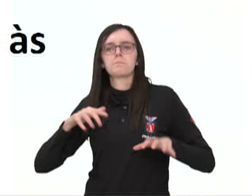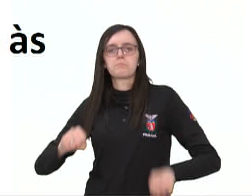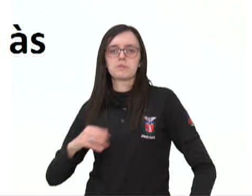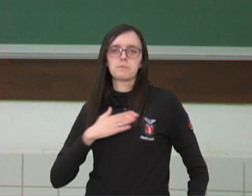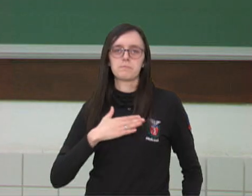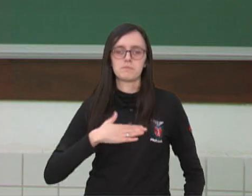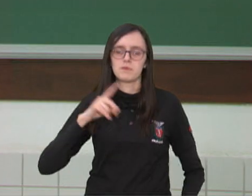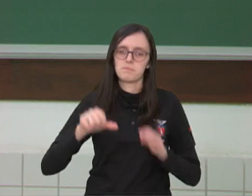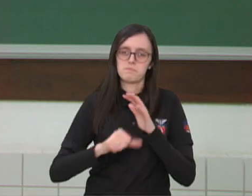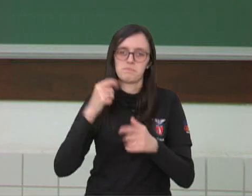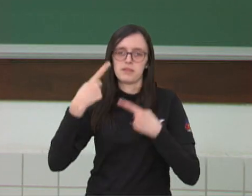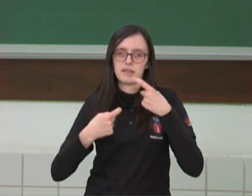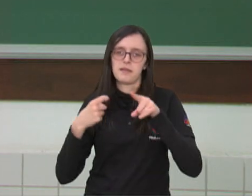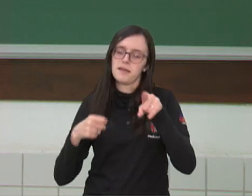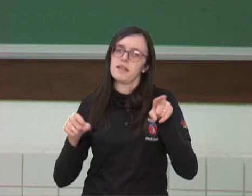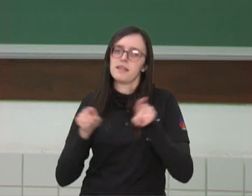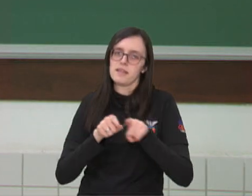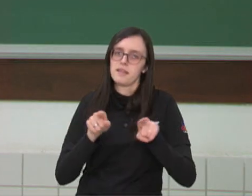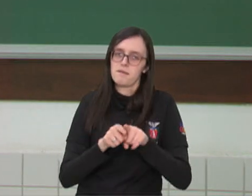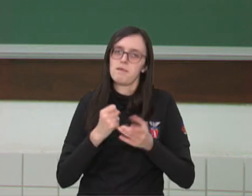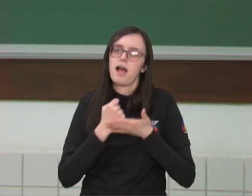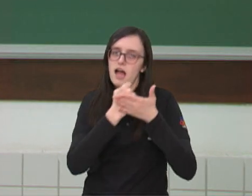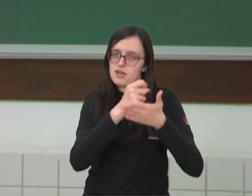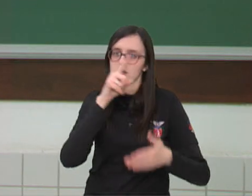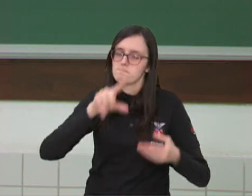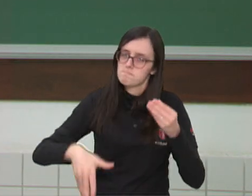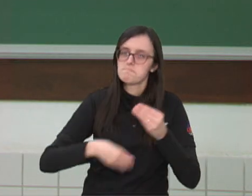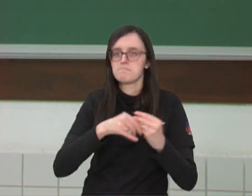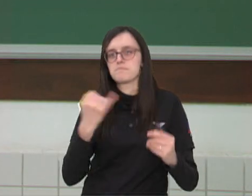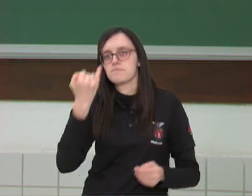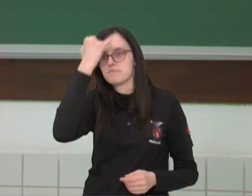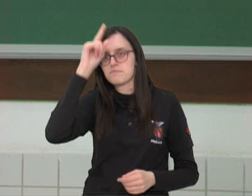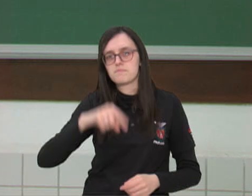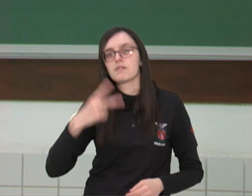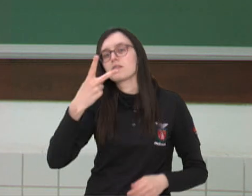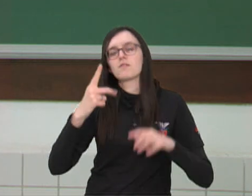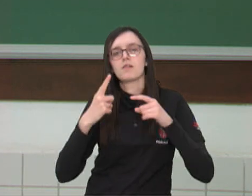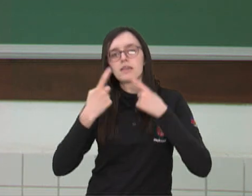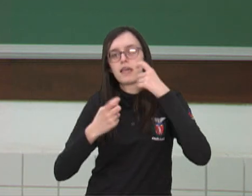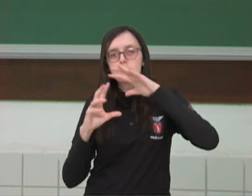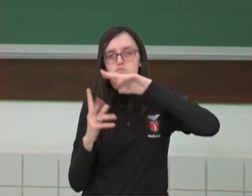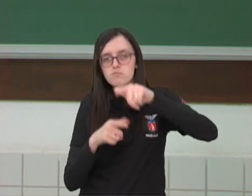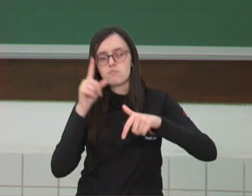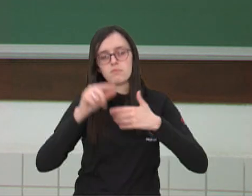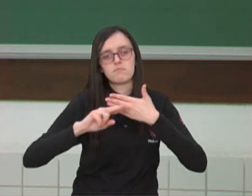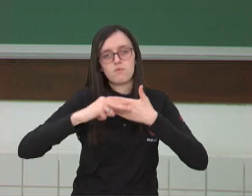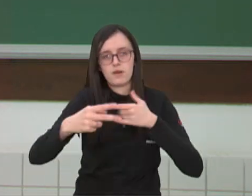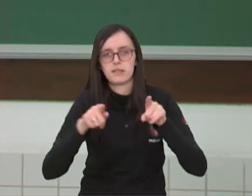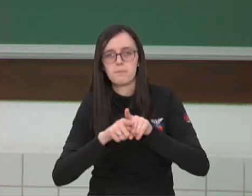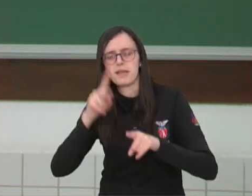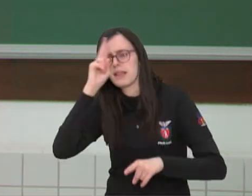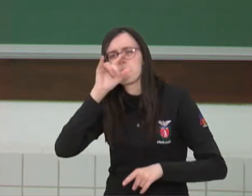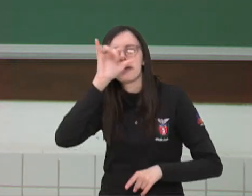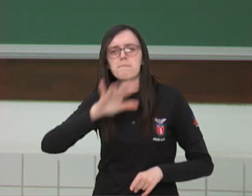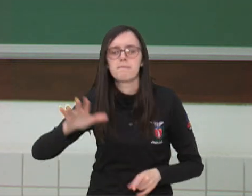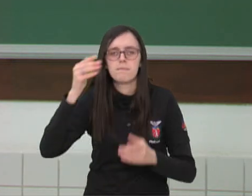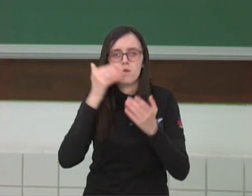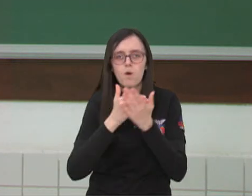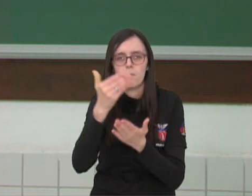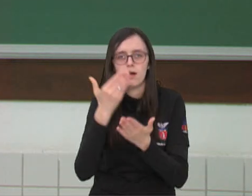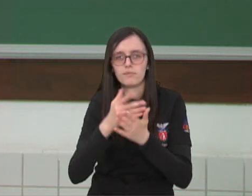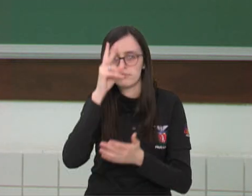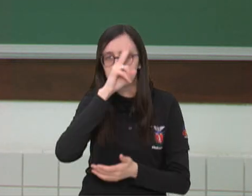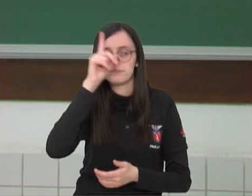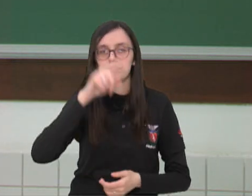espaço. A Primeira Guerra Mundial também deu a sua ajuda, essa contribuição à Segunda Guerra Mundial, por consequência. Lembra da imagem do começo da